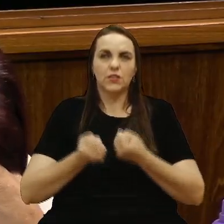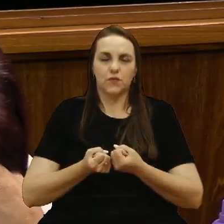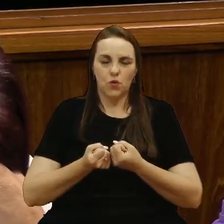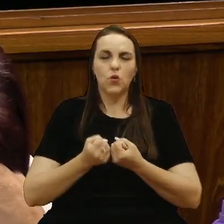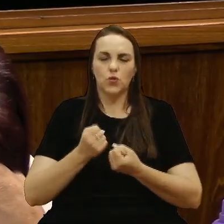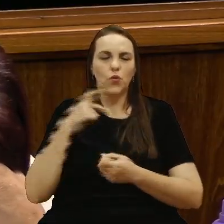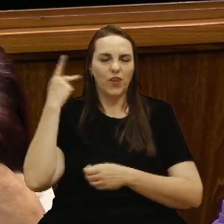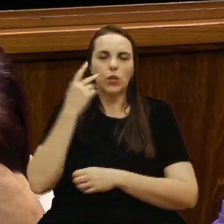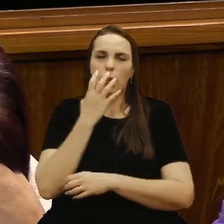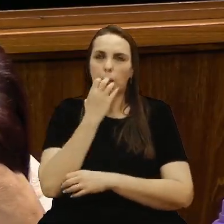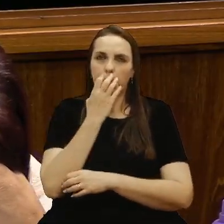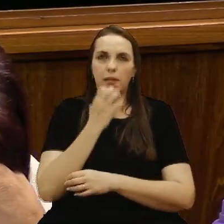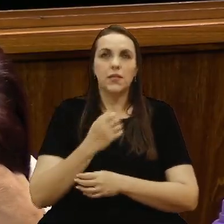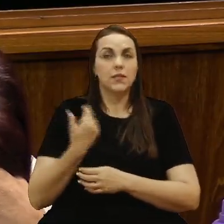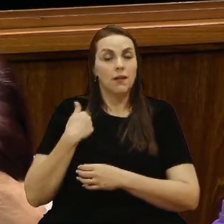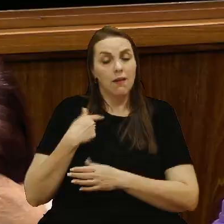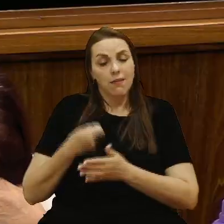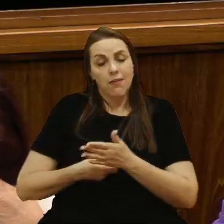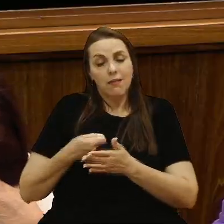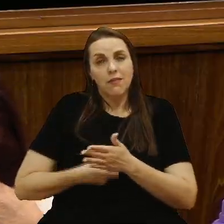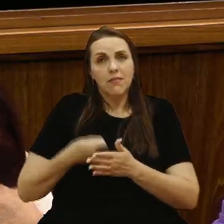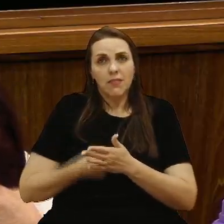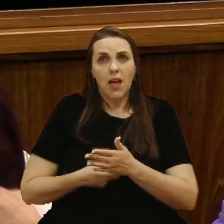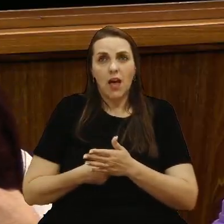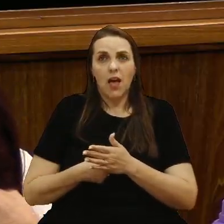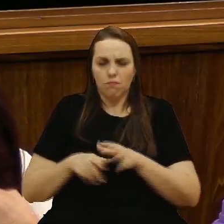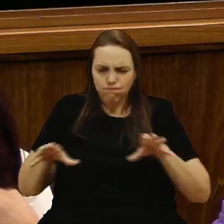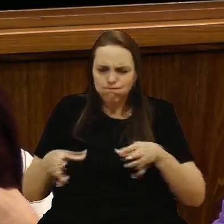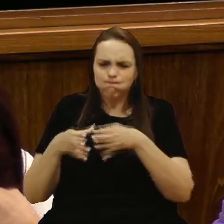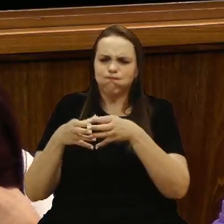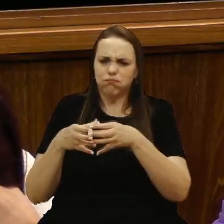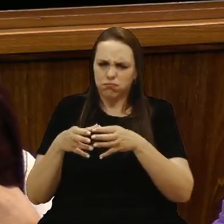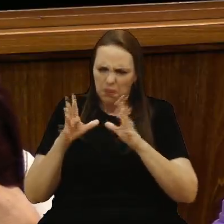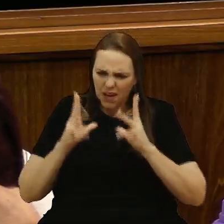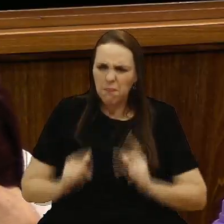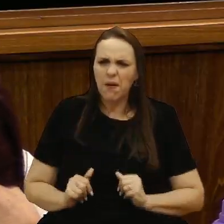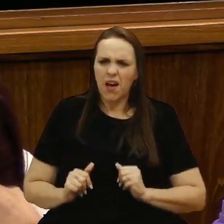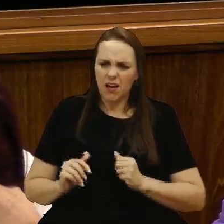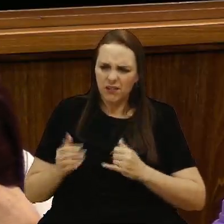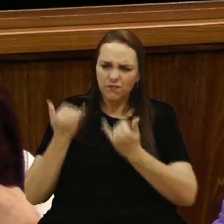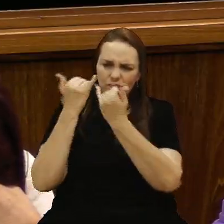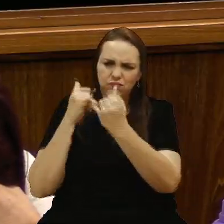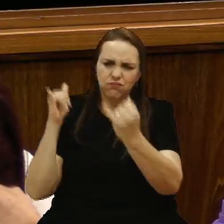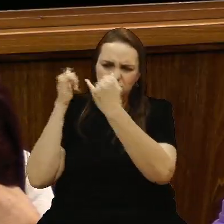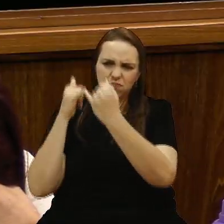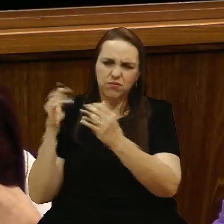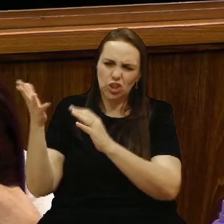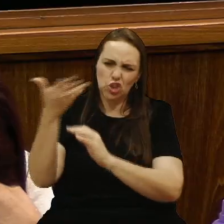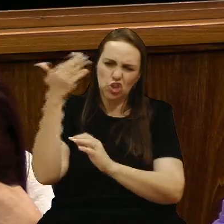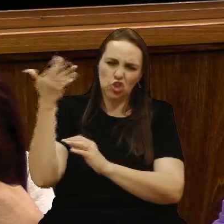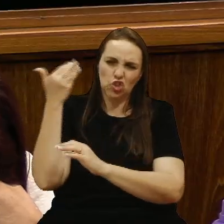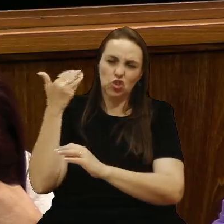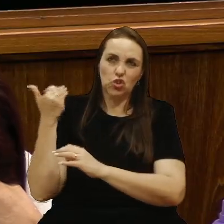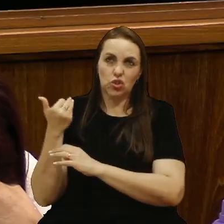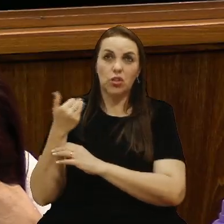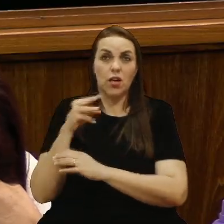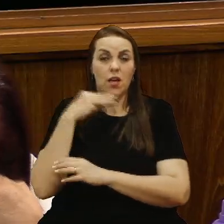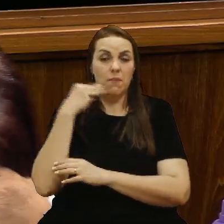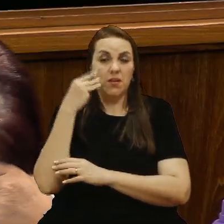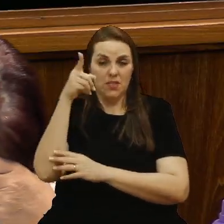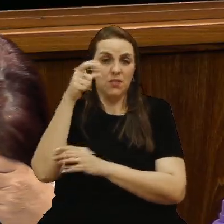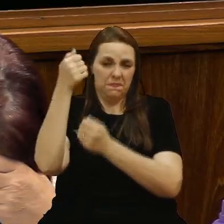Camilles, que na tentativa de fazer multirão para fazer a limpada dos fios, que, como bem colocou a vereadora